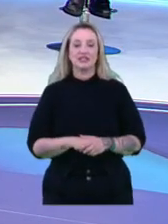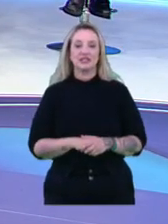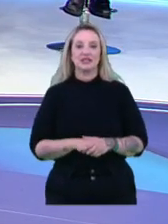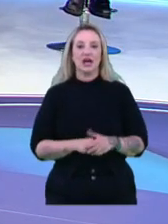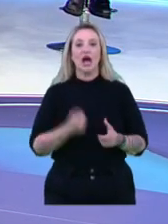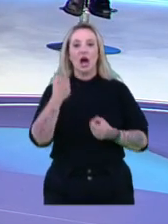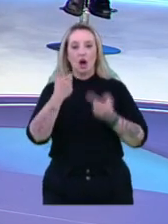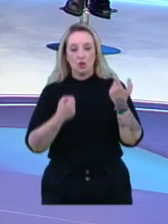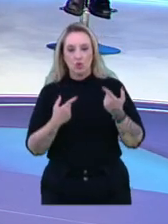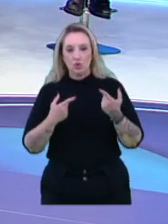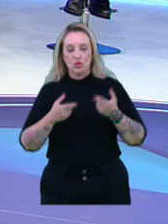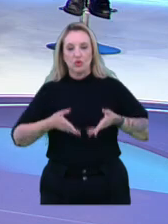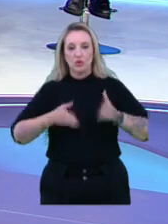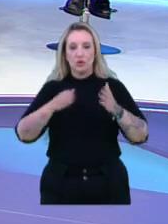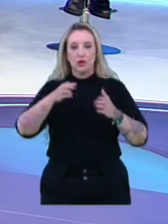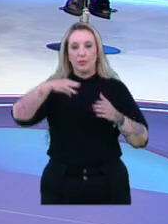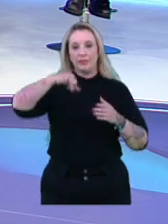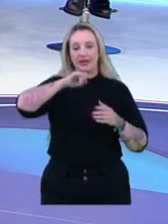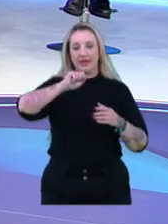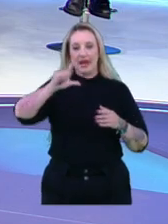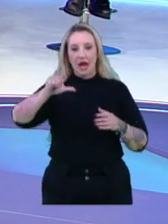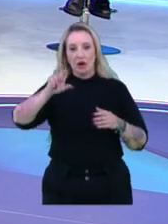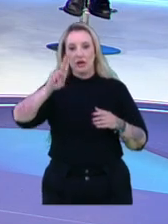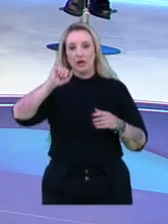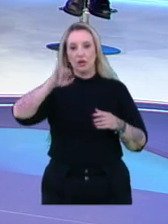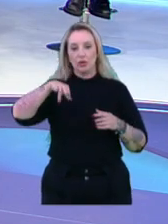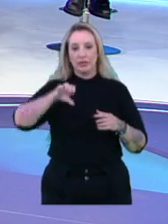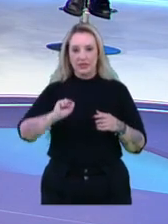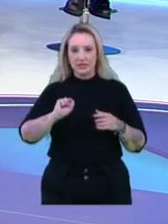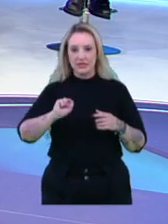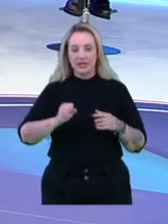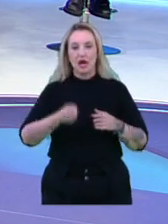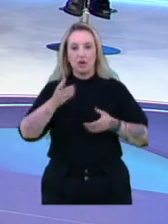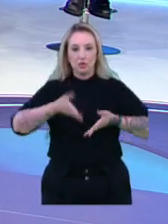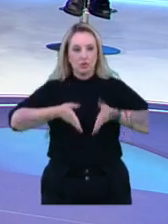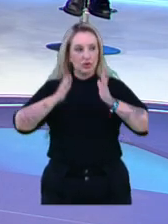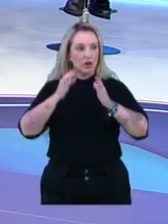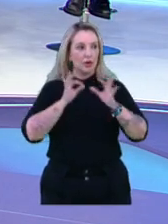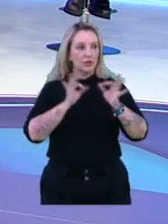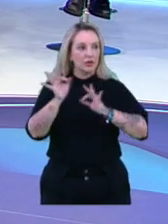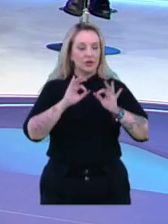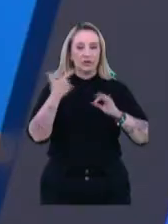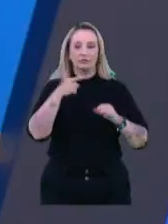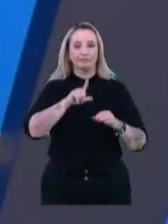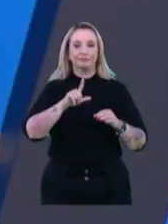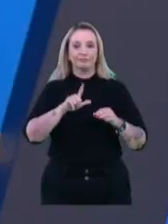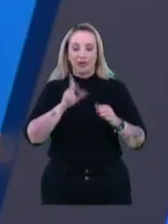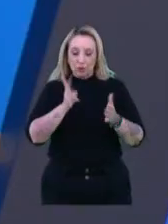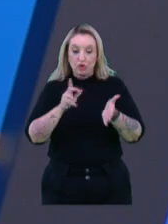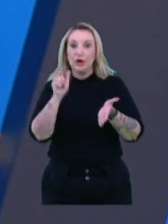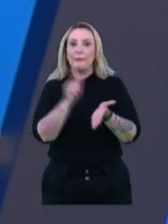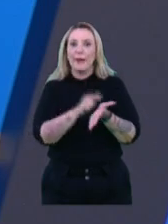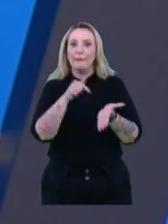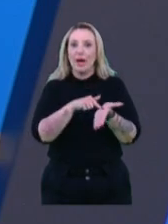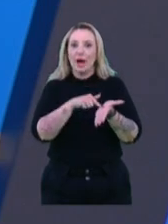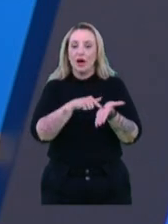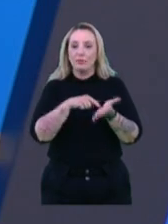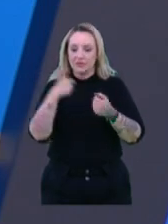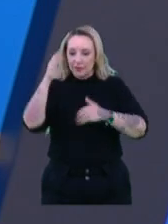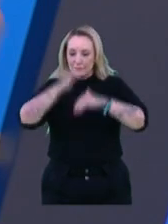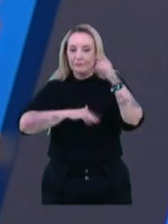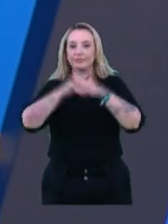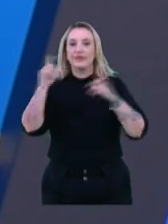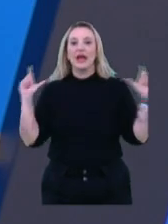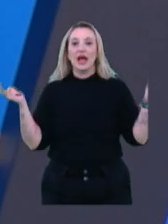eh a Miguel Iunes alguns dos corredores que já tem projeto e não foram tirados do papel eu vou tirar no meu